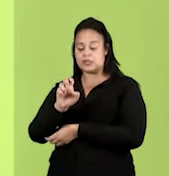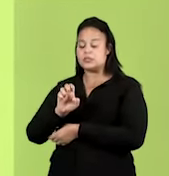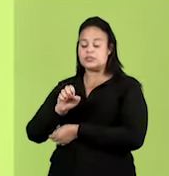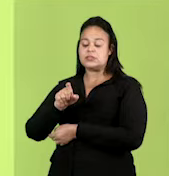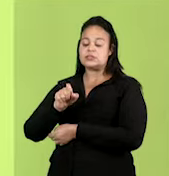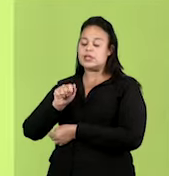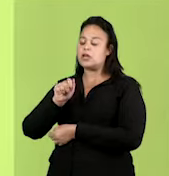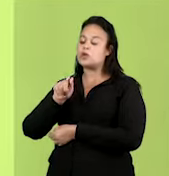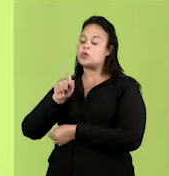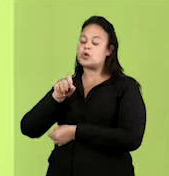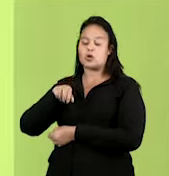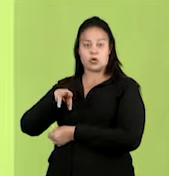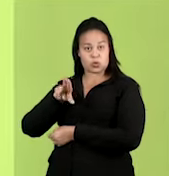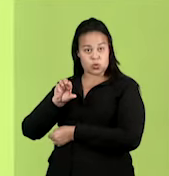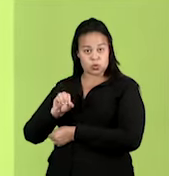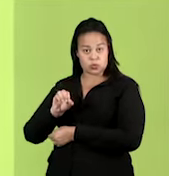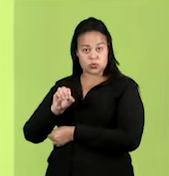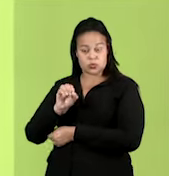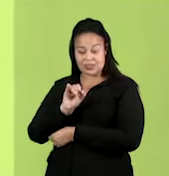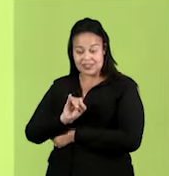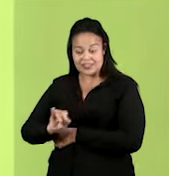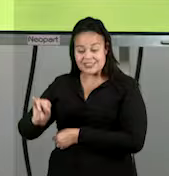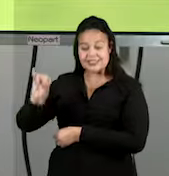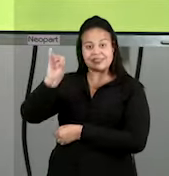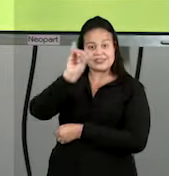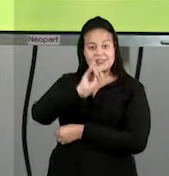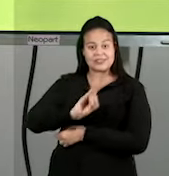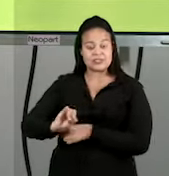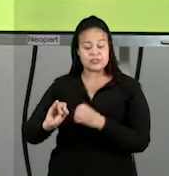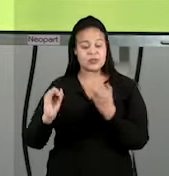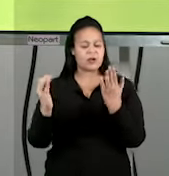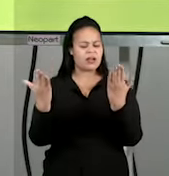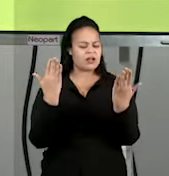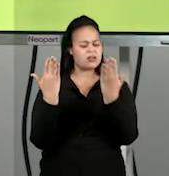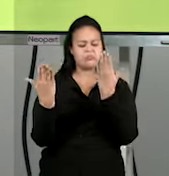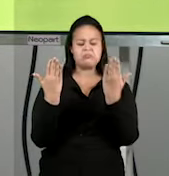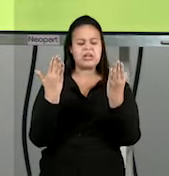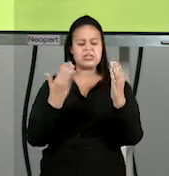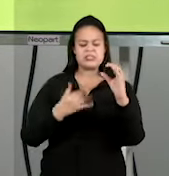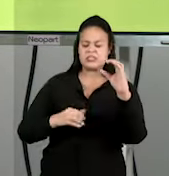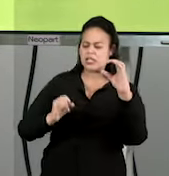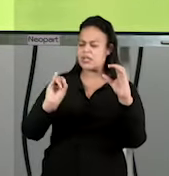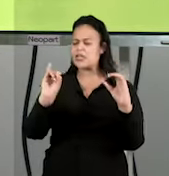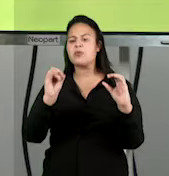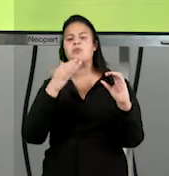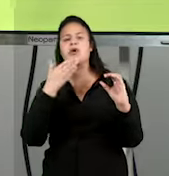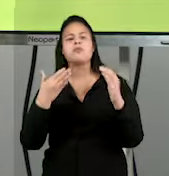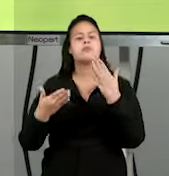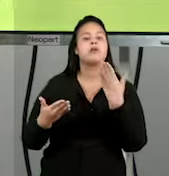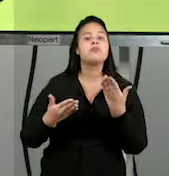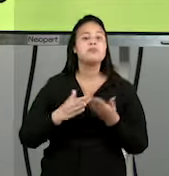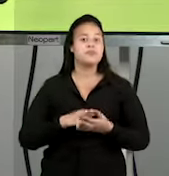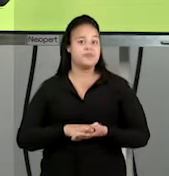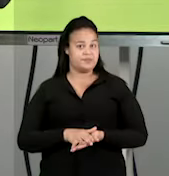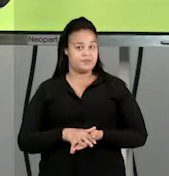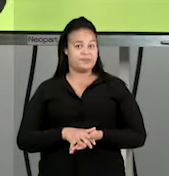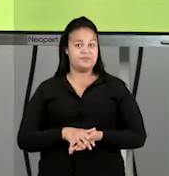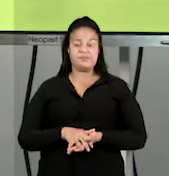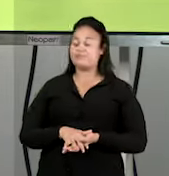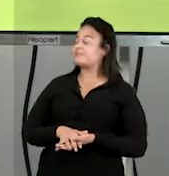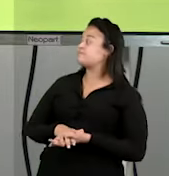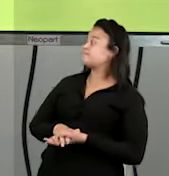hexágono inscrito para vocês compararem. Repare-se que